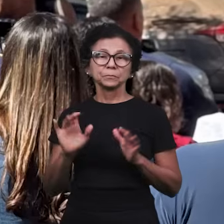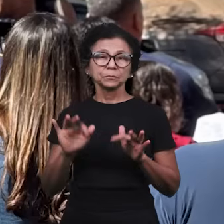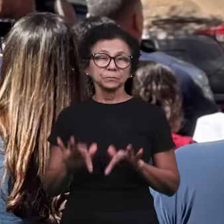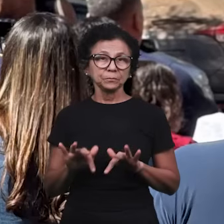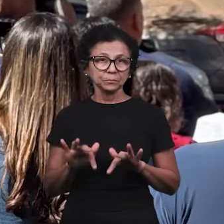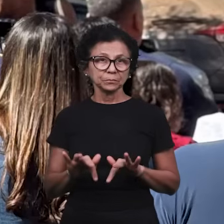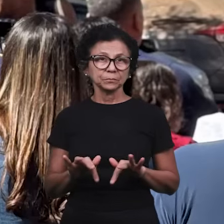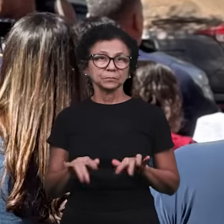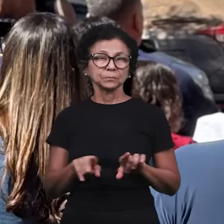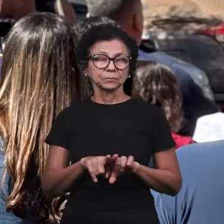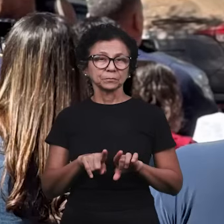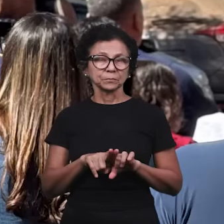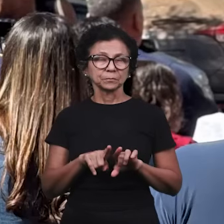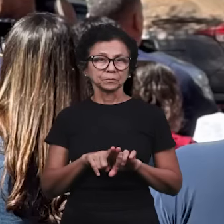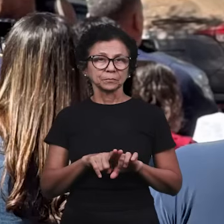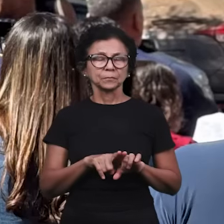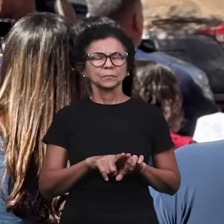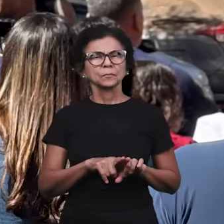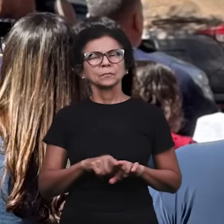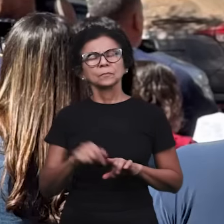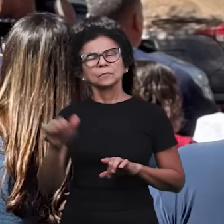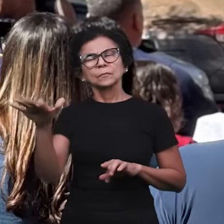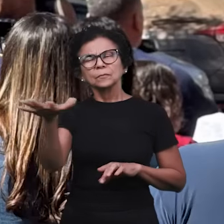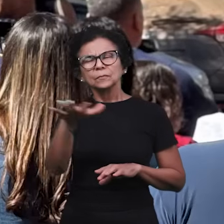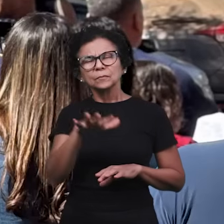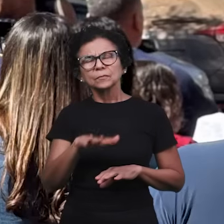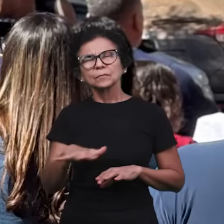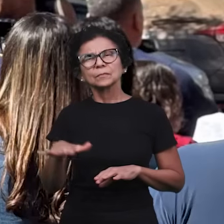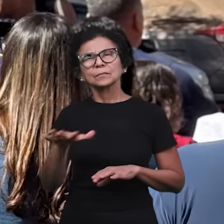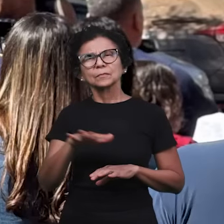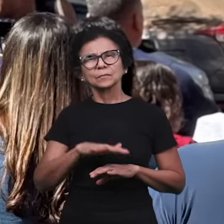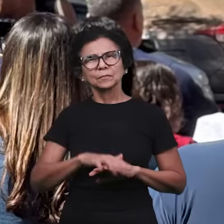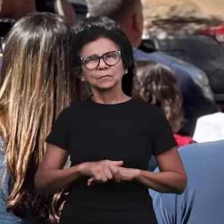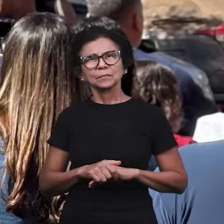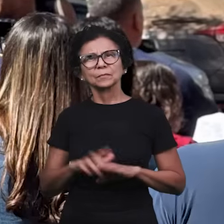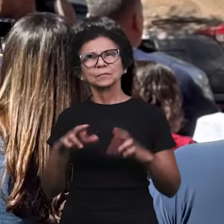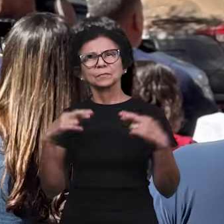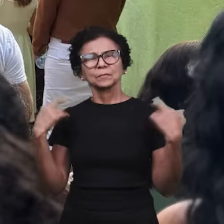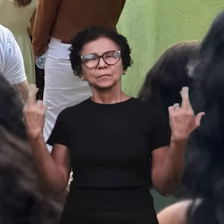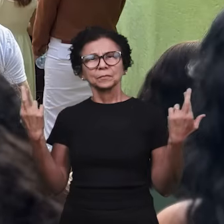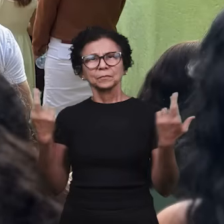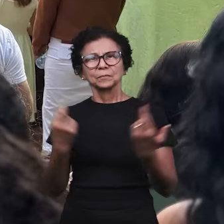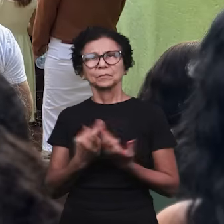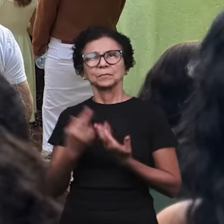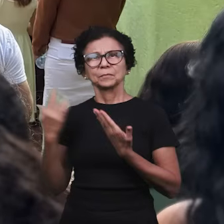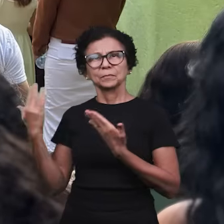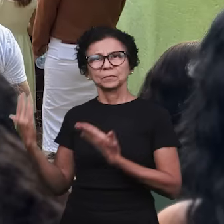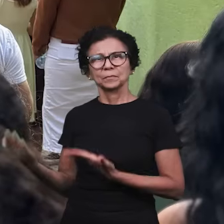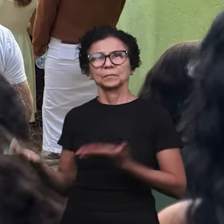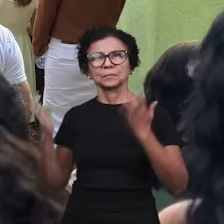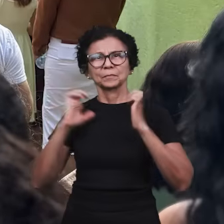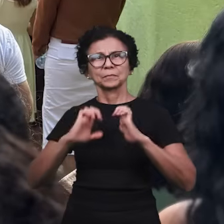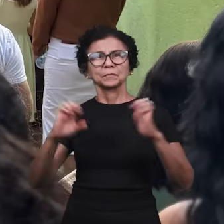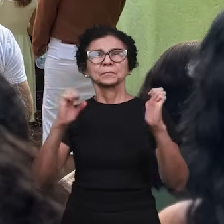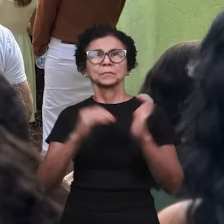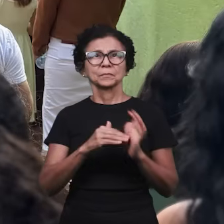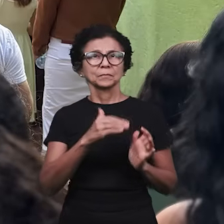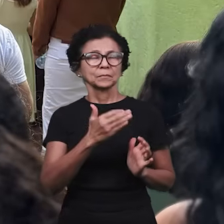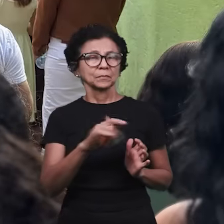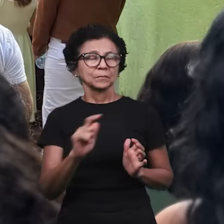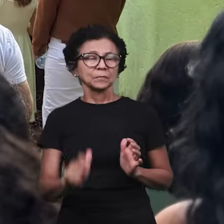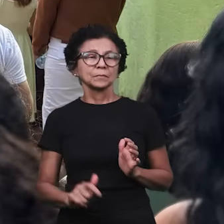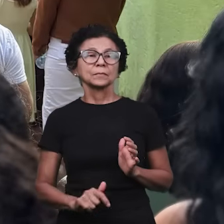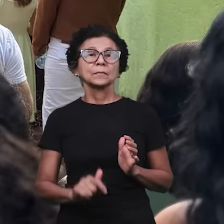glorificado. Finalizando a semana, os jovens de toda a região litoral sul se reuniram no município de Santa Maria de Jetibá para um trabalho do Evangelho